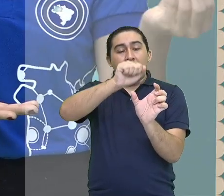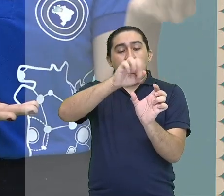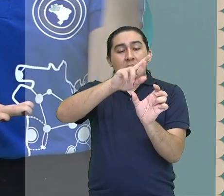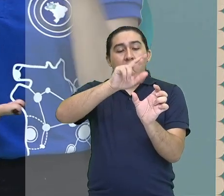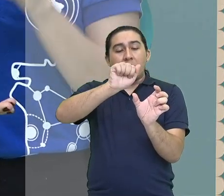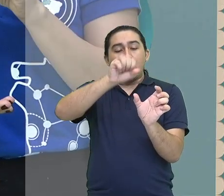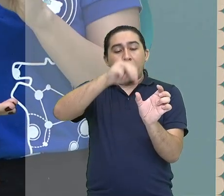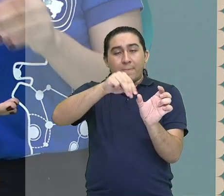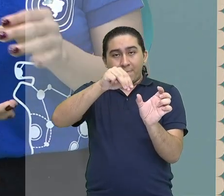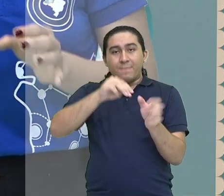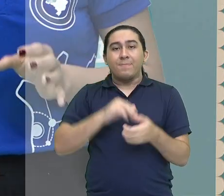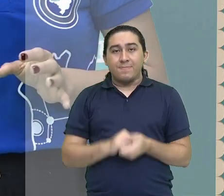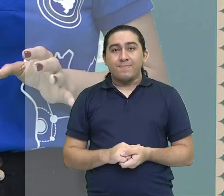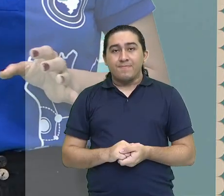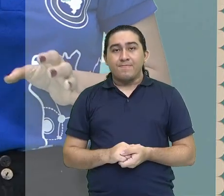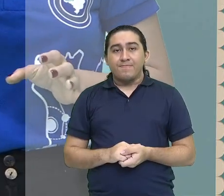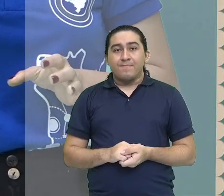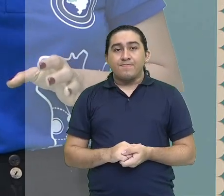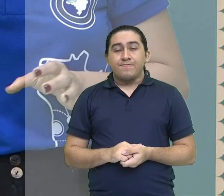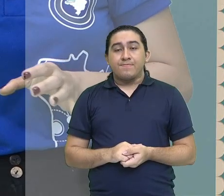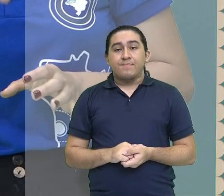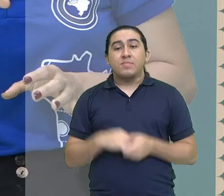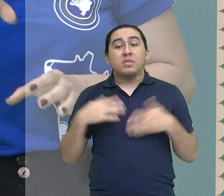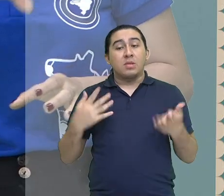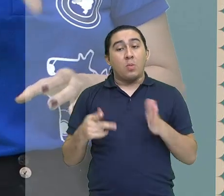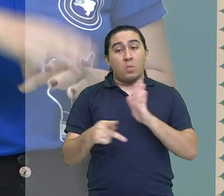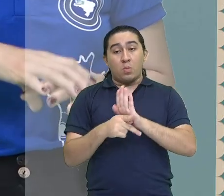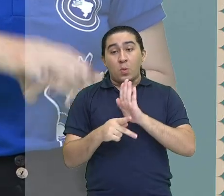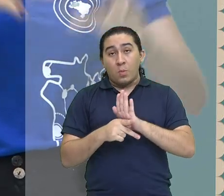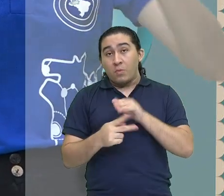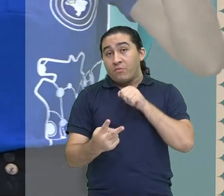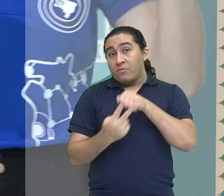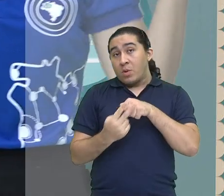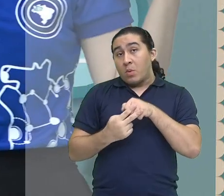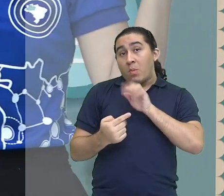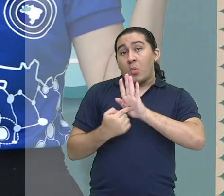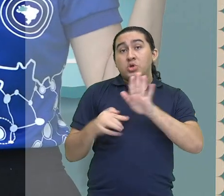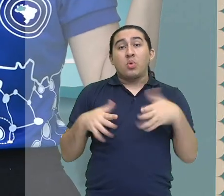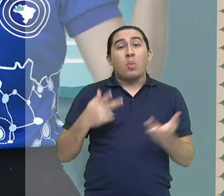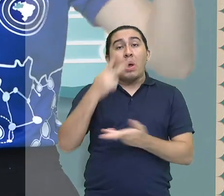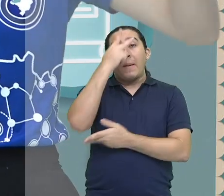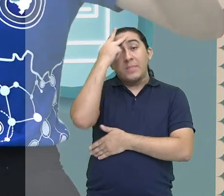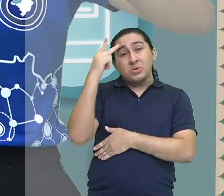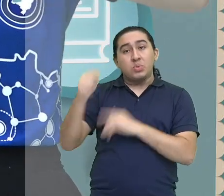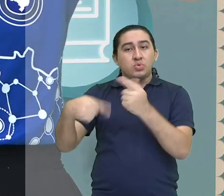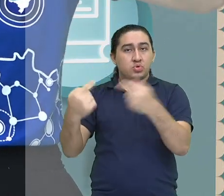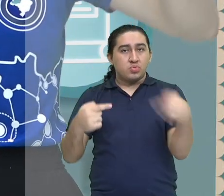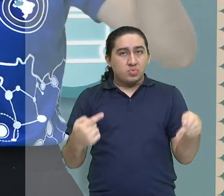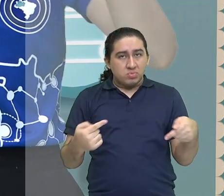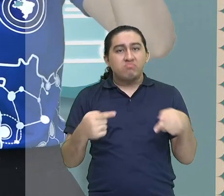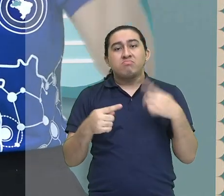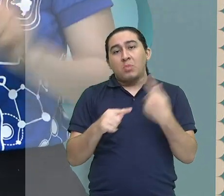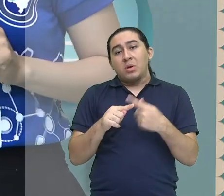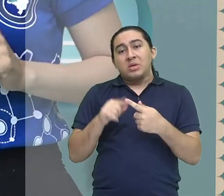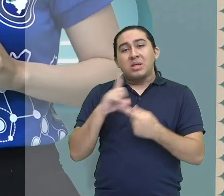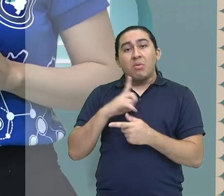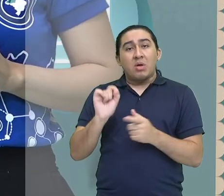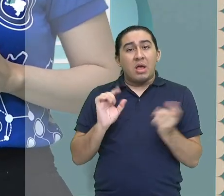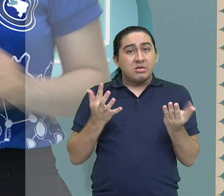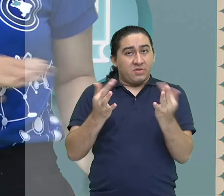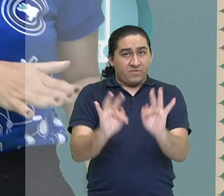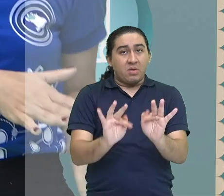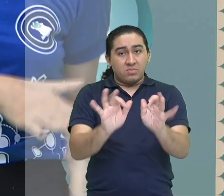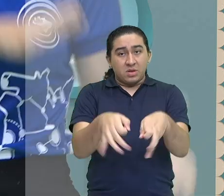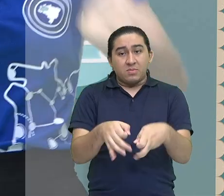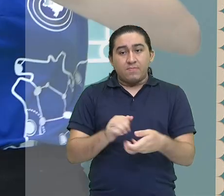que eles, elas amaram. Então, o próprio verbo indica quem é a pessoa do discurso, por essa parte final aí,